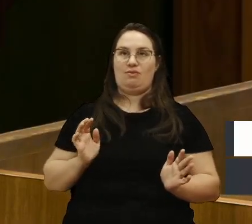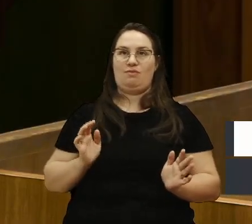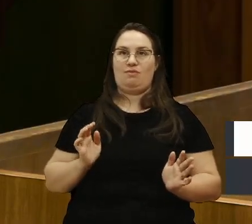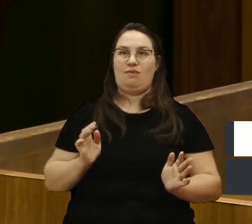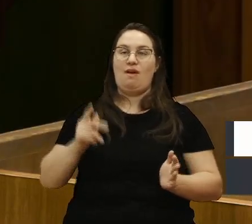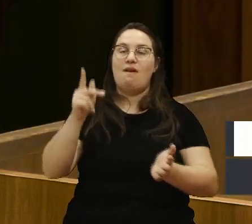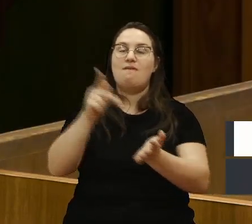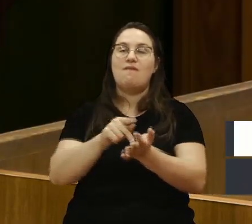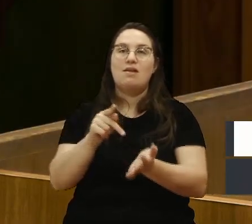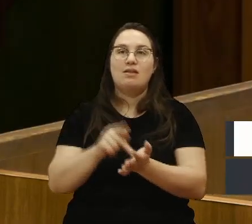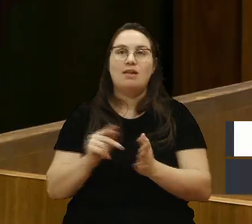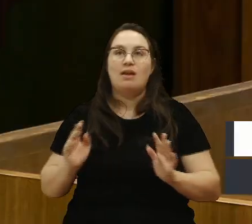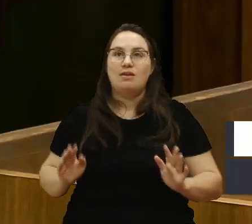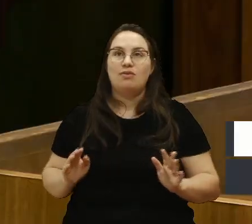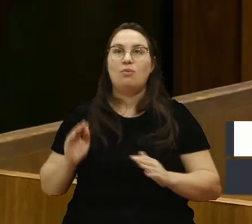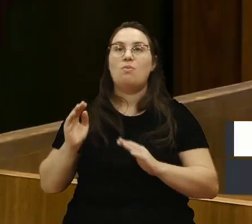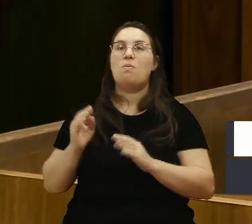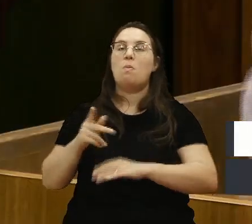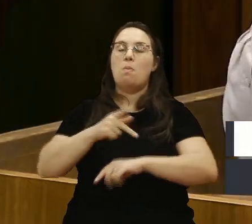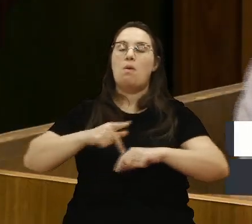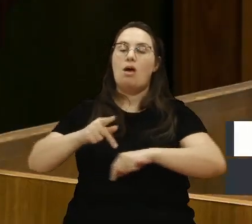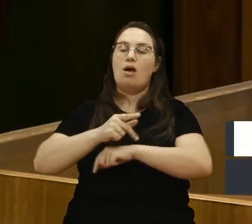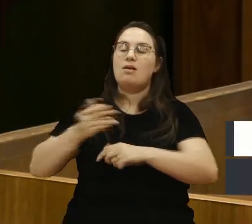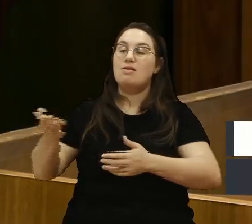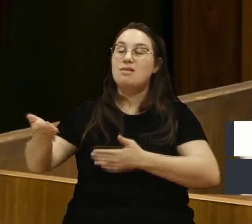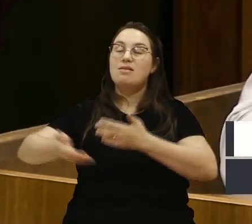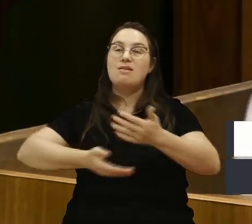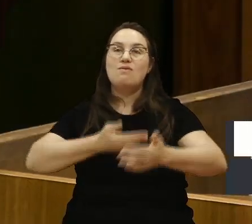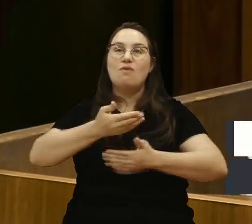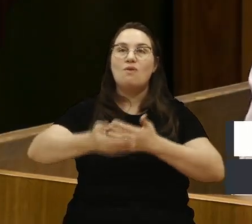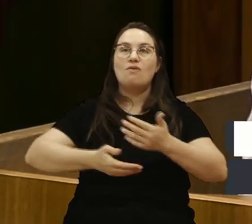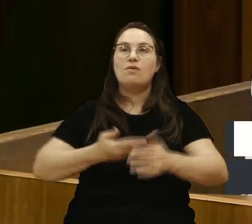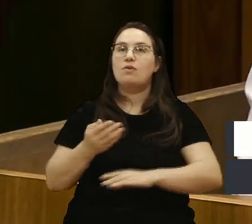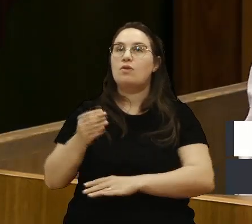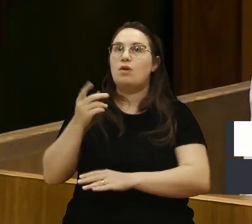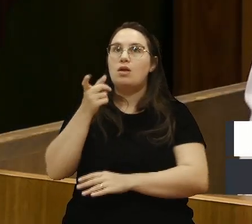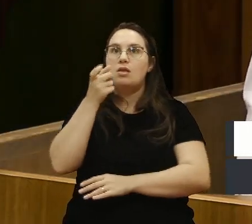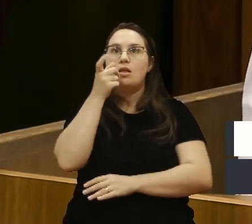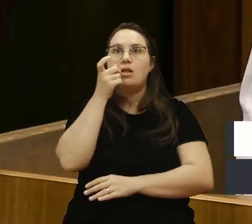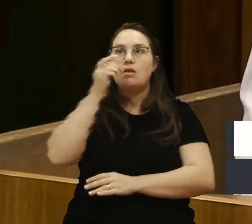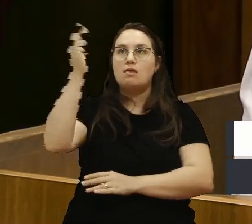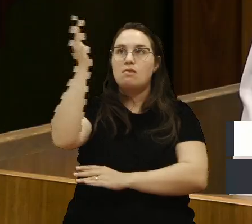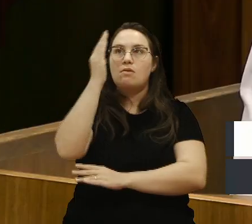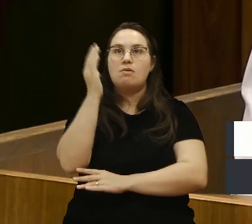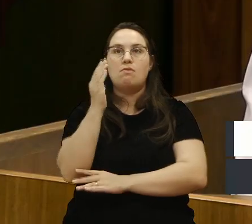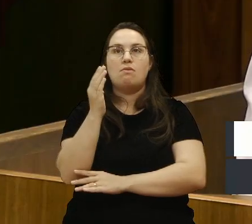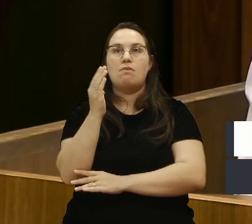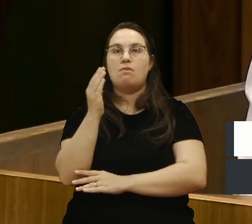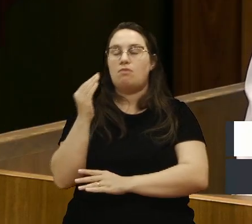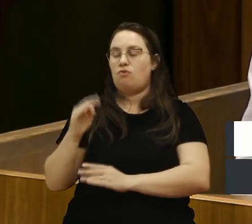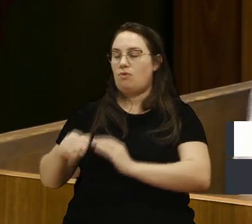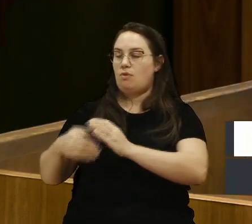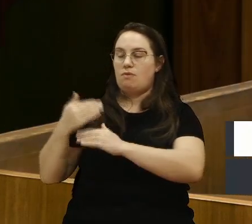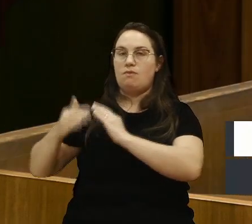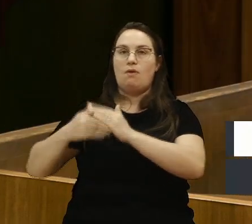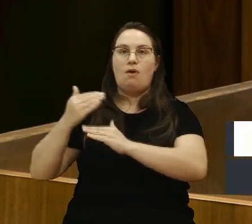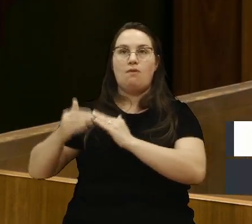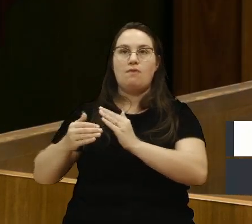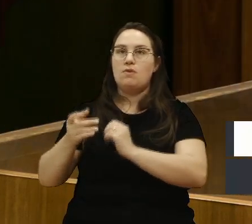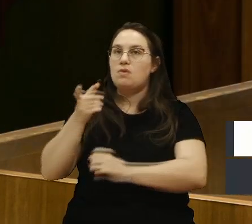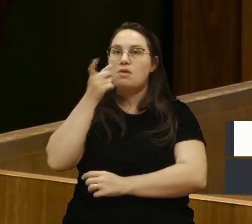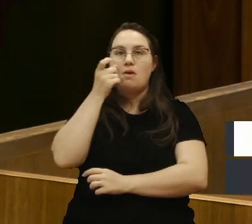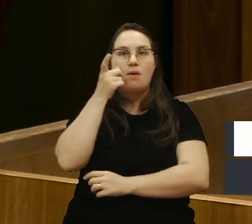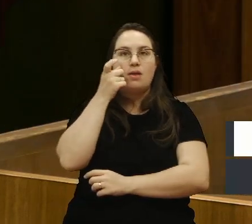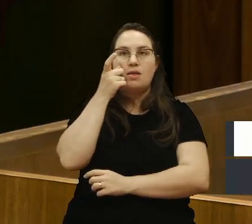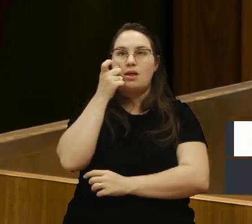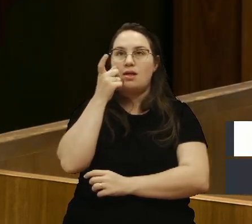Para os países desenvolvidos, não é interessante que o Brasil se torne um país desenvolvido. Não é